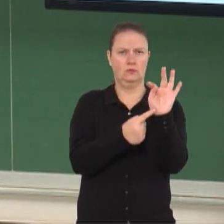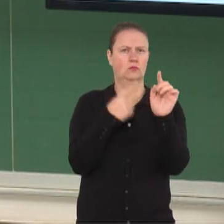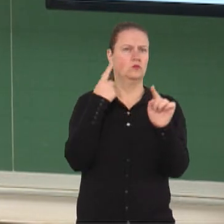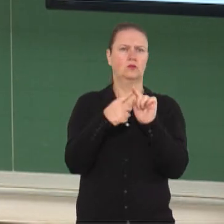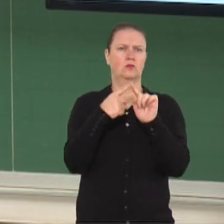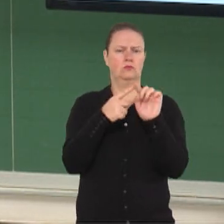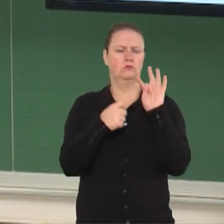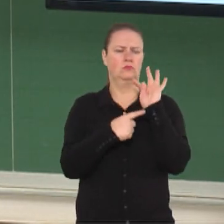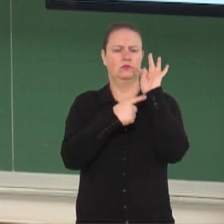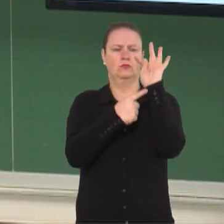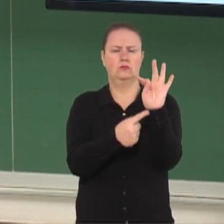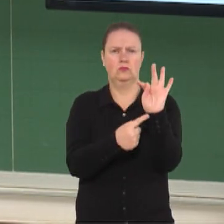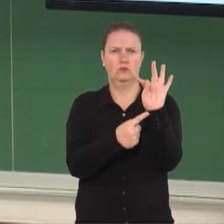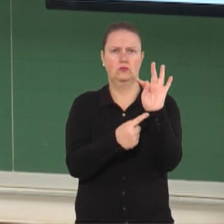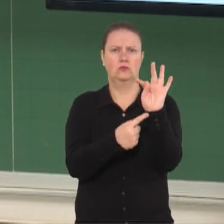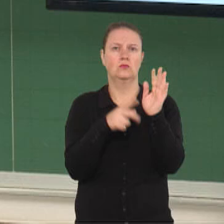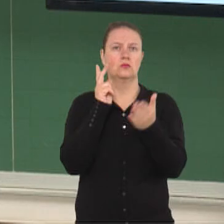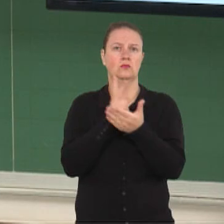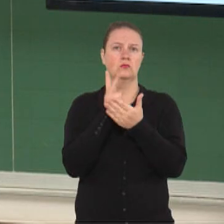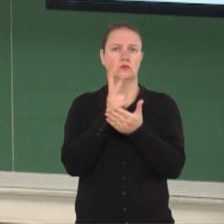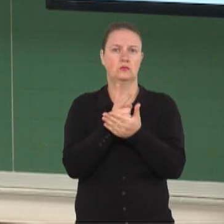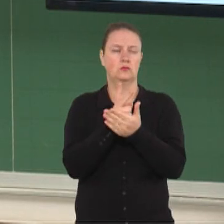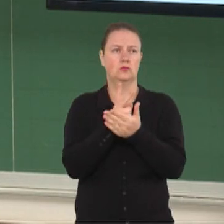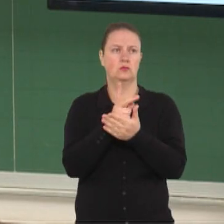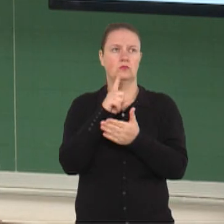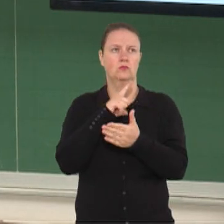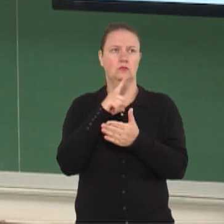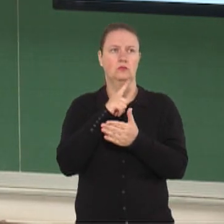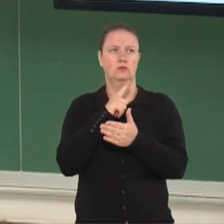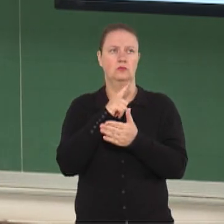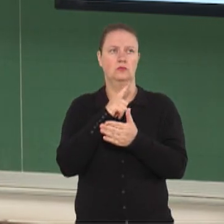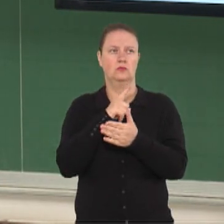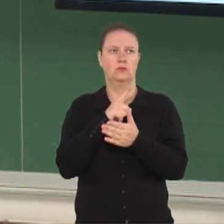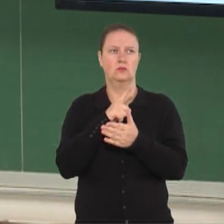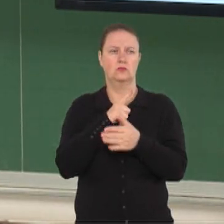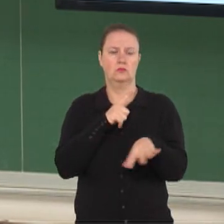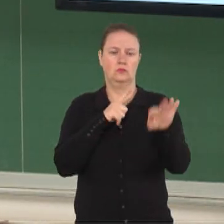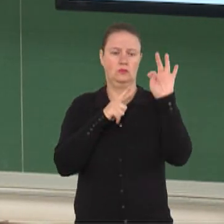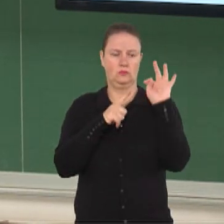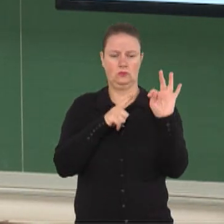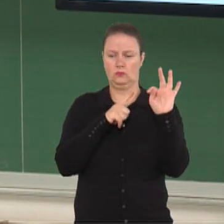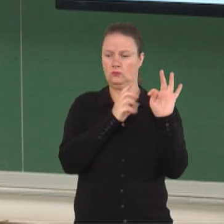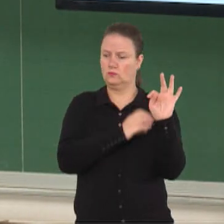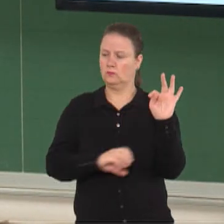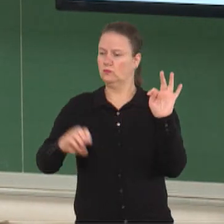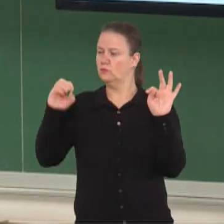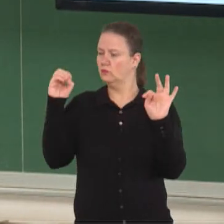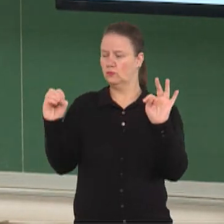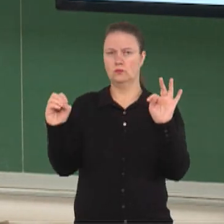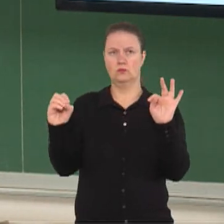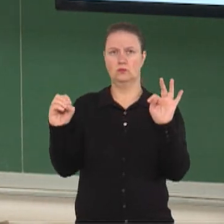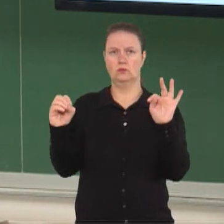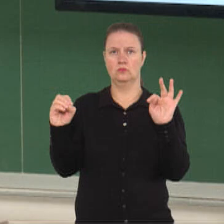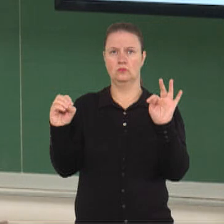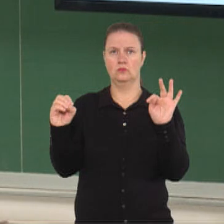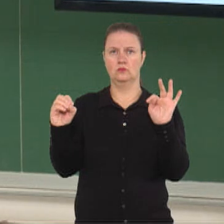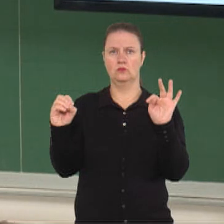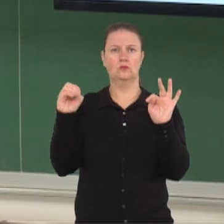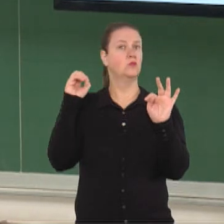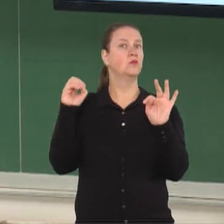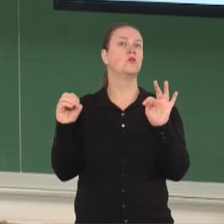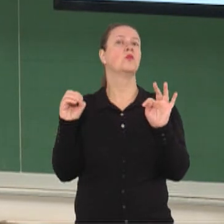professor? Porque toda vez que eu tenho um produto e esse produto igual a zero, para um produto ser